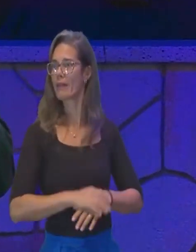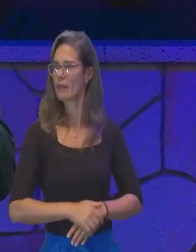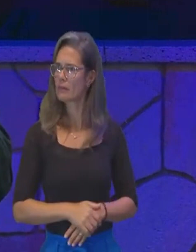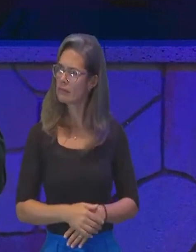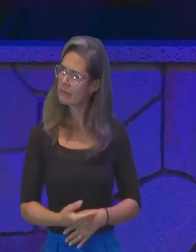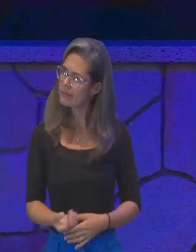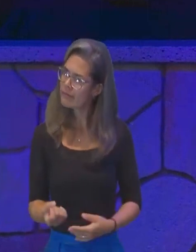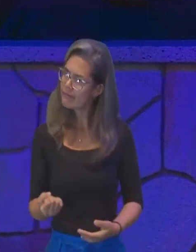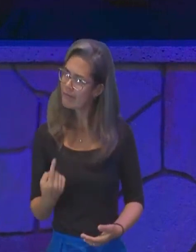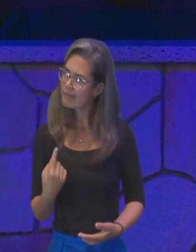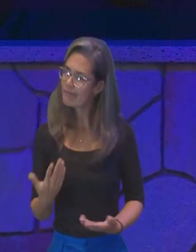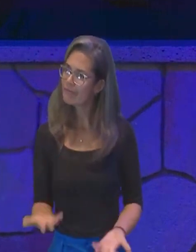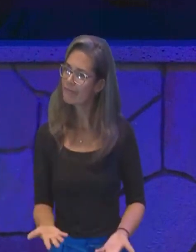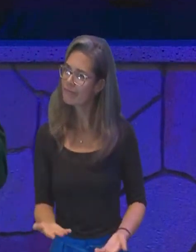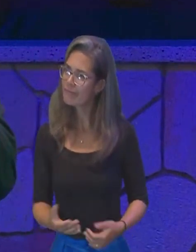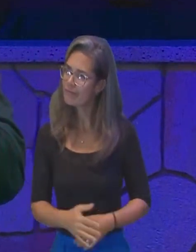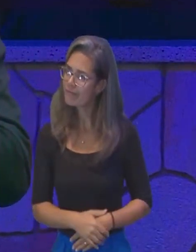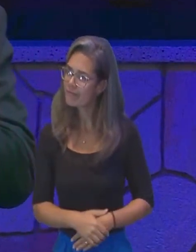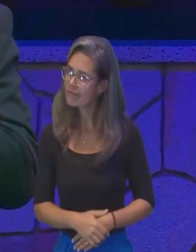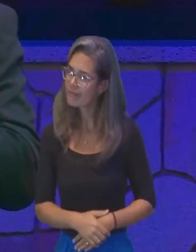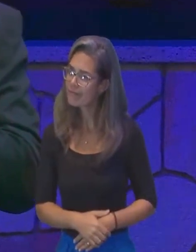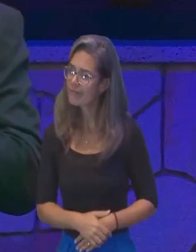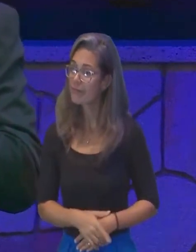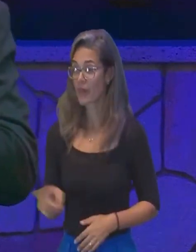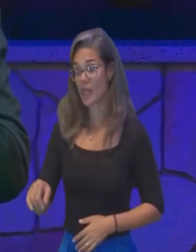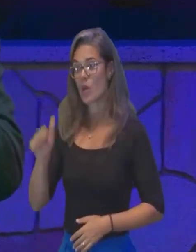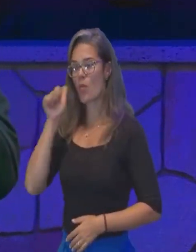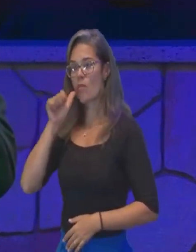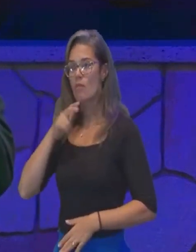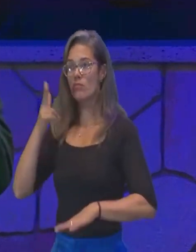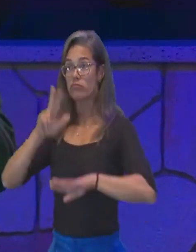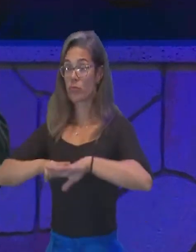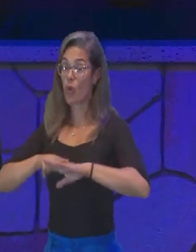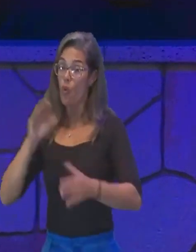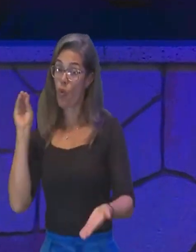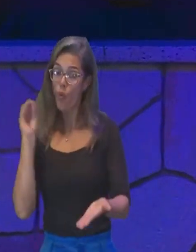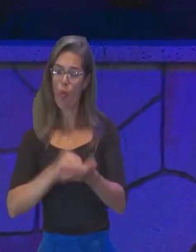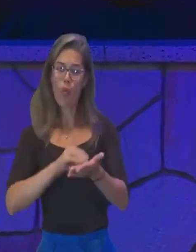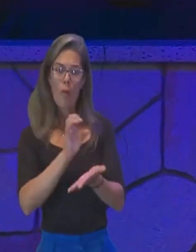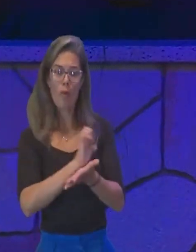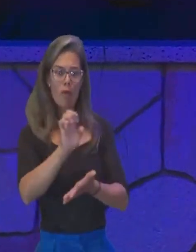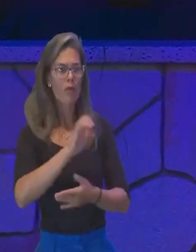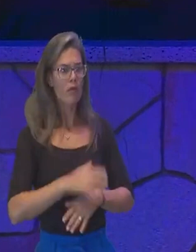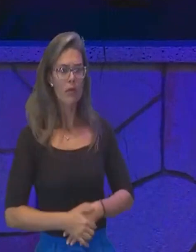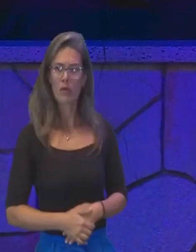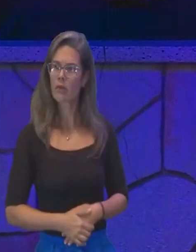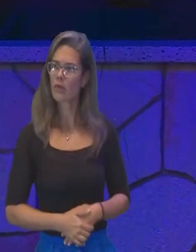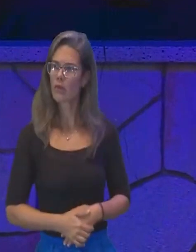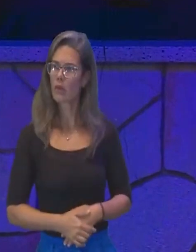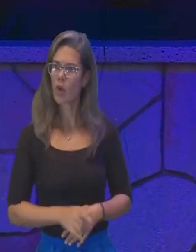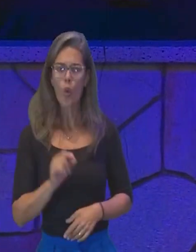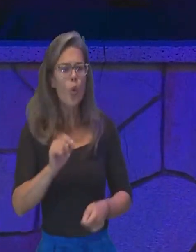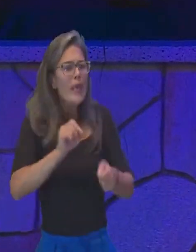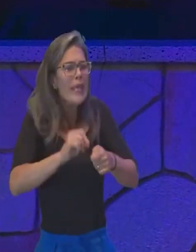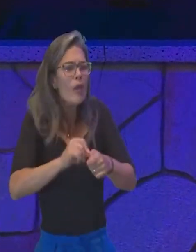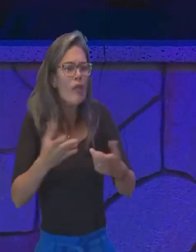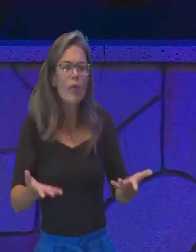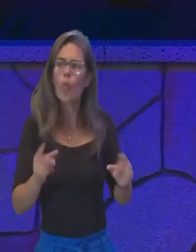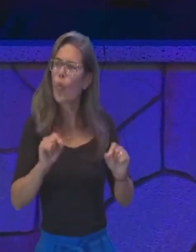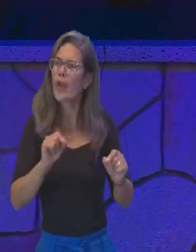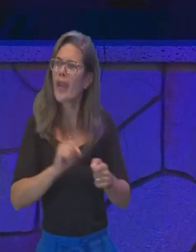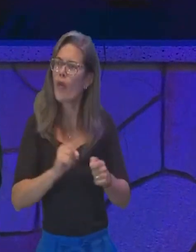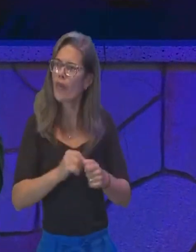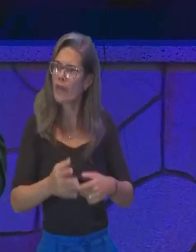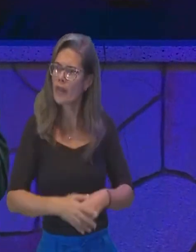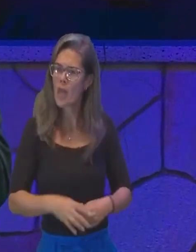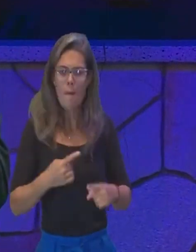17, verso 18. Então disse ela a Elias: que fiz eu, ó homem de Deus? Por que vieste a mim